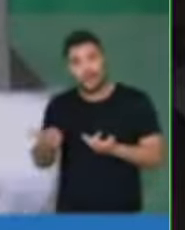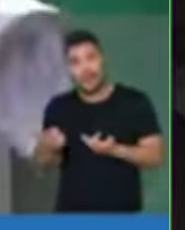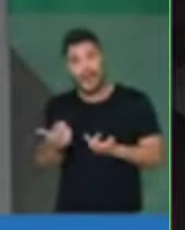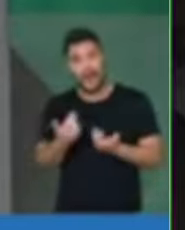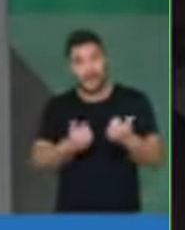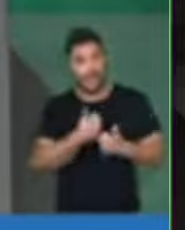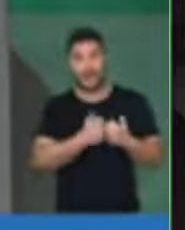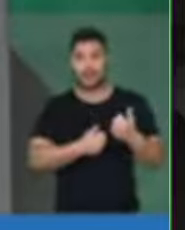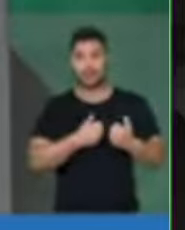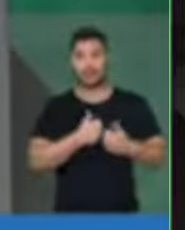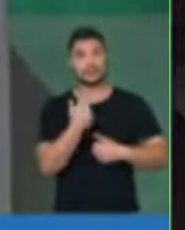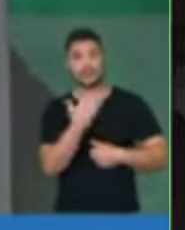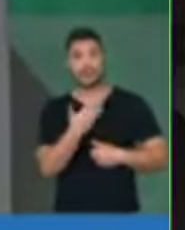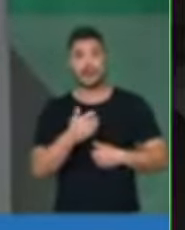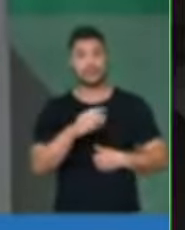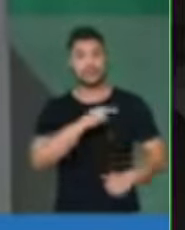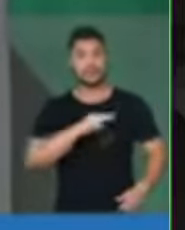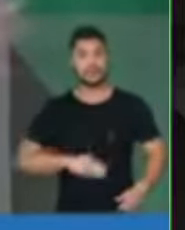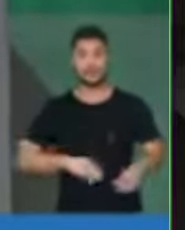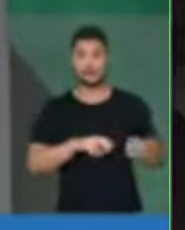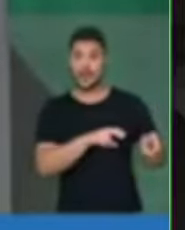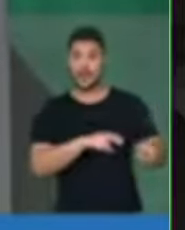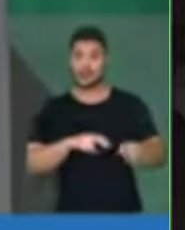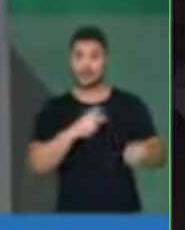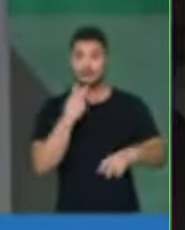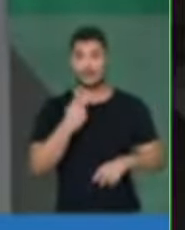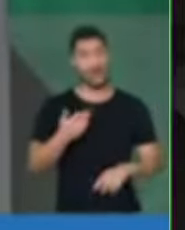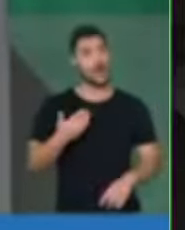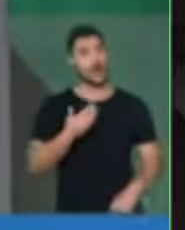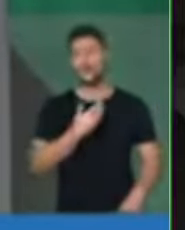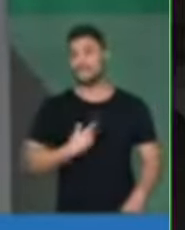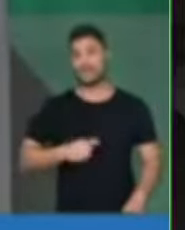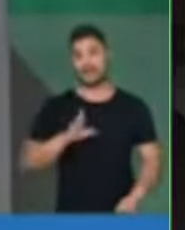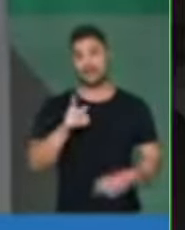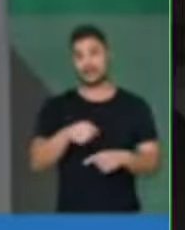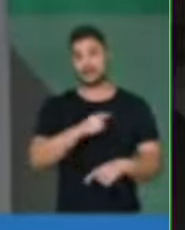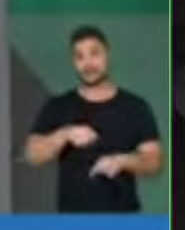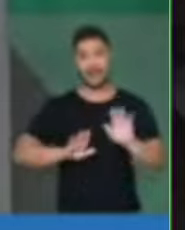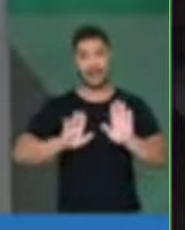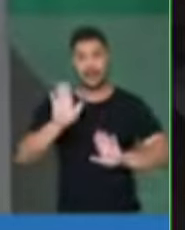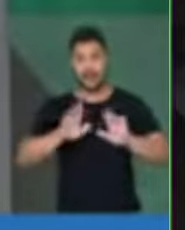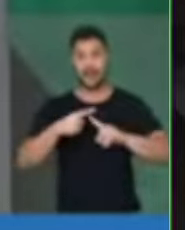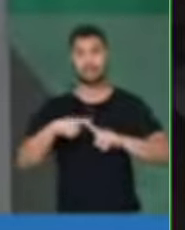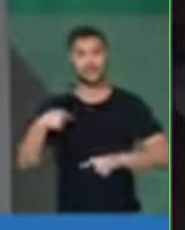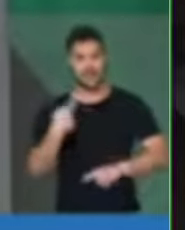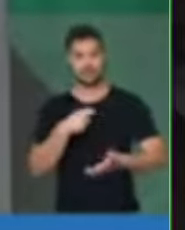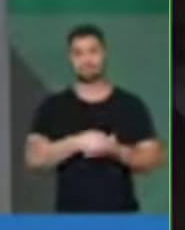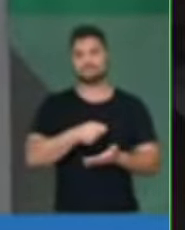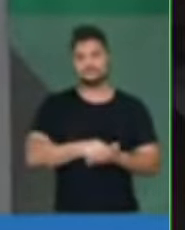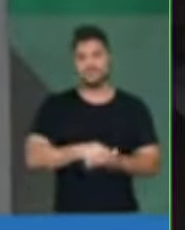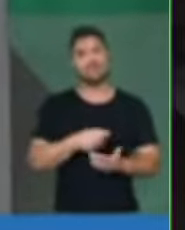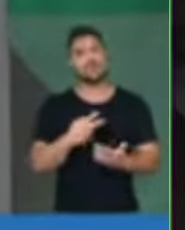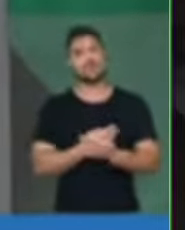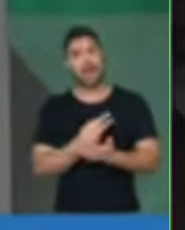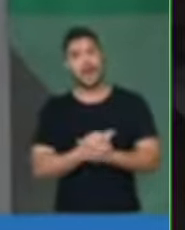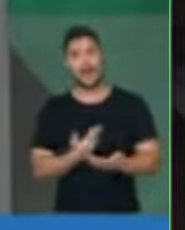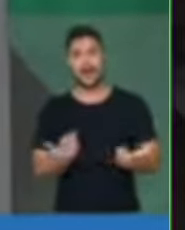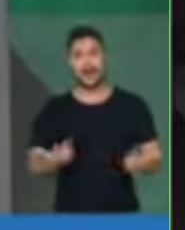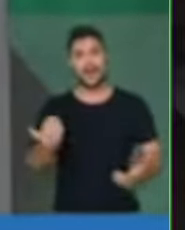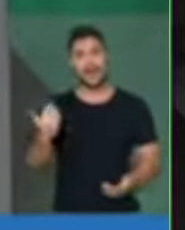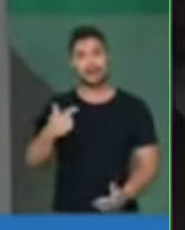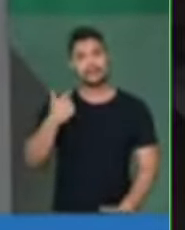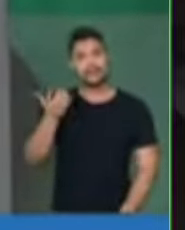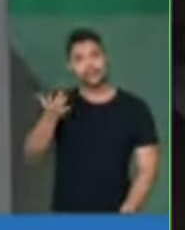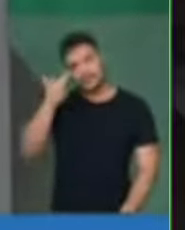hoje o ministro da Agricultura, o governo não vai mais fazer leilão, porque pressionamos, porque deu errado. Alguém estava querendo ganhar